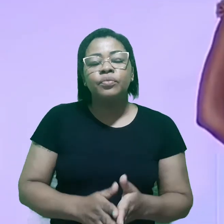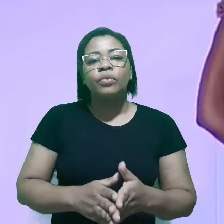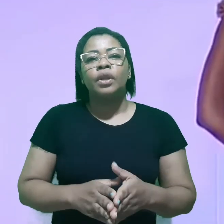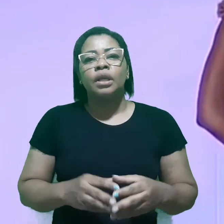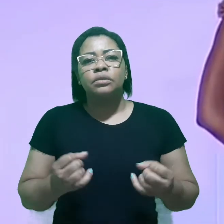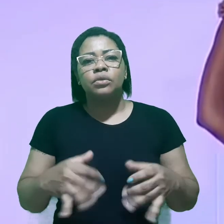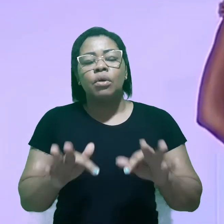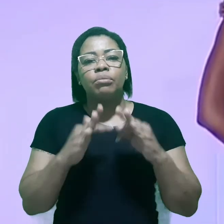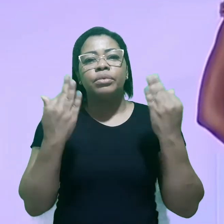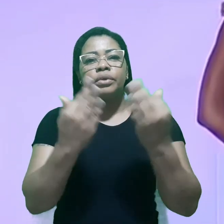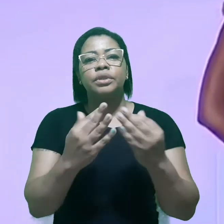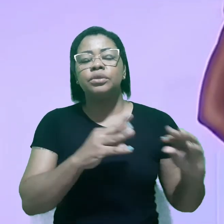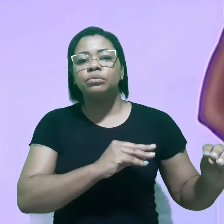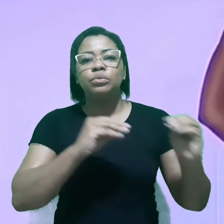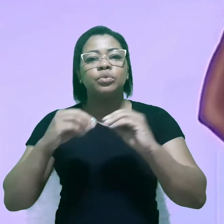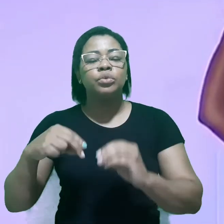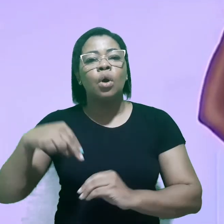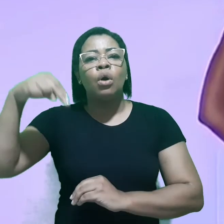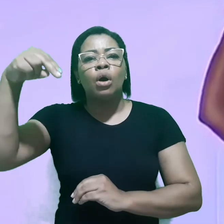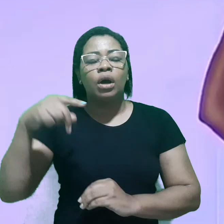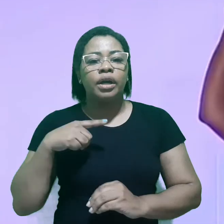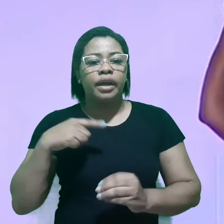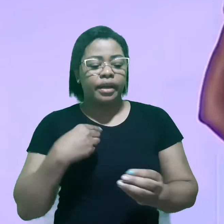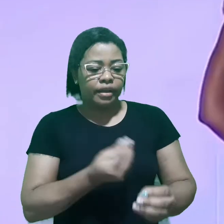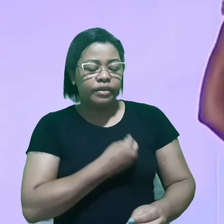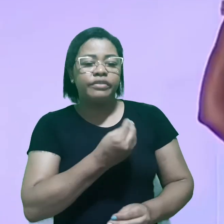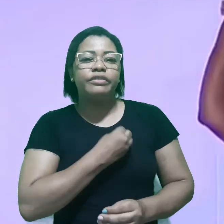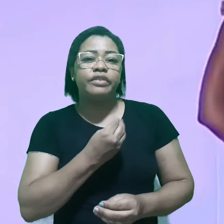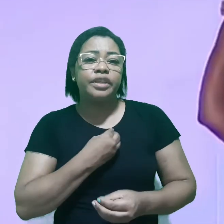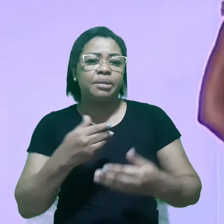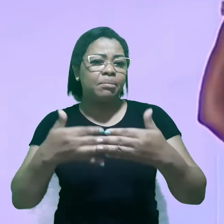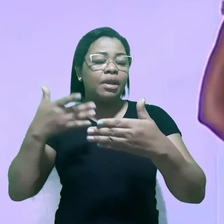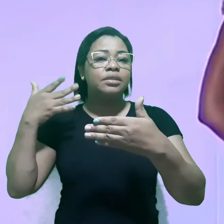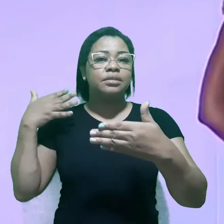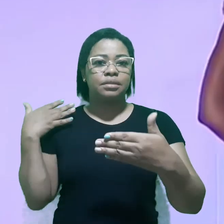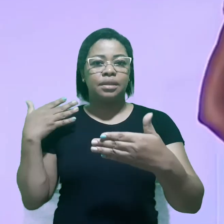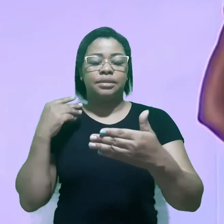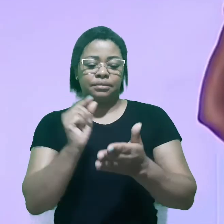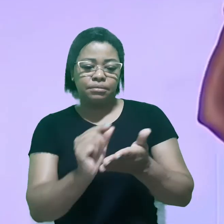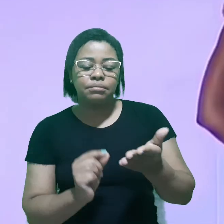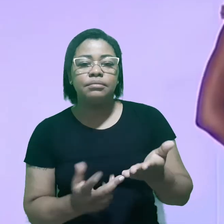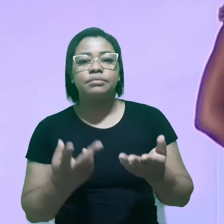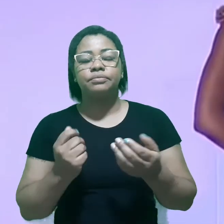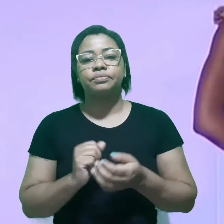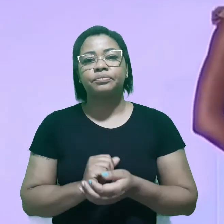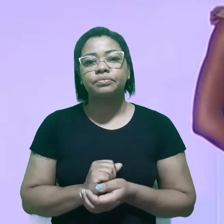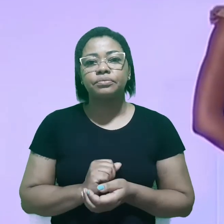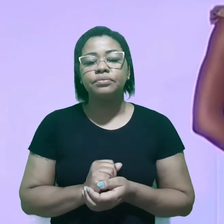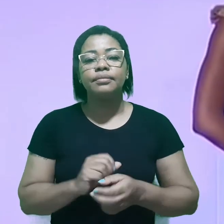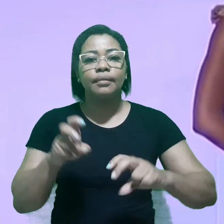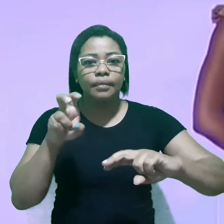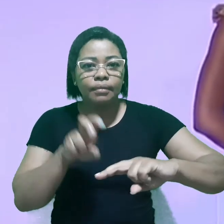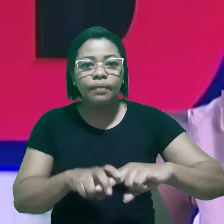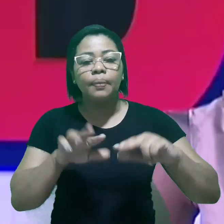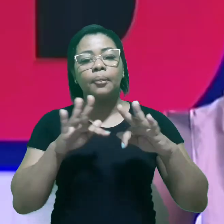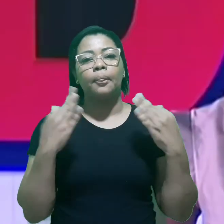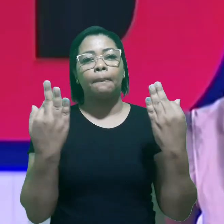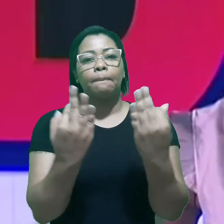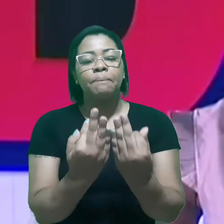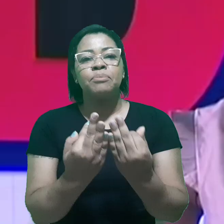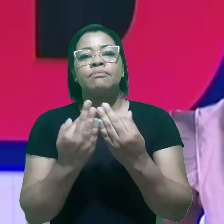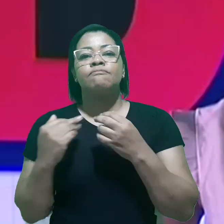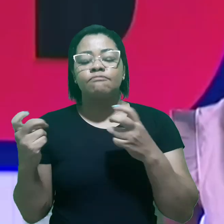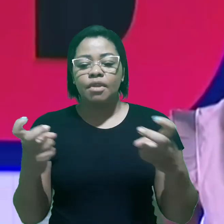trás. Eles sentaram-se em volta e enxergaram a si mesmos ao me ouvir ler o livro. E